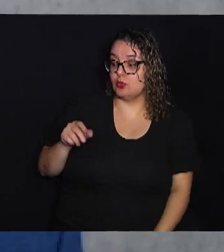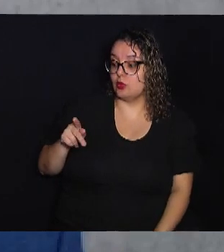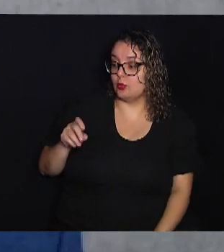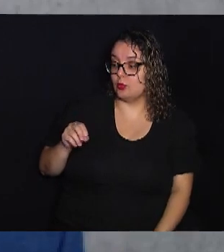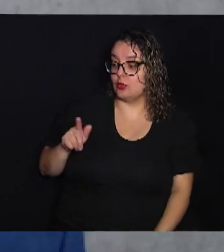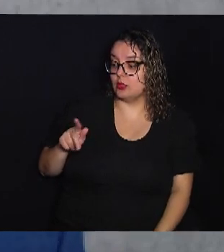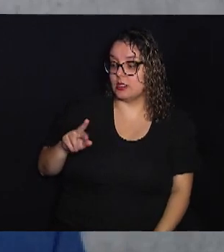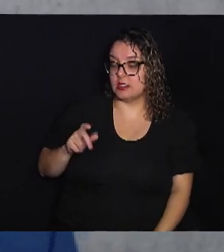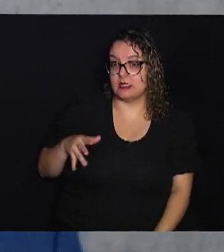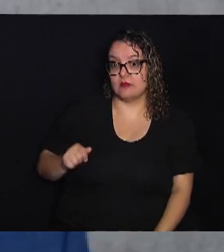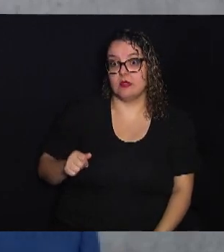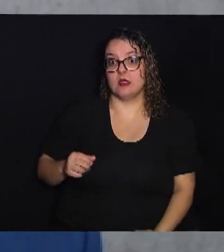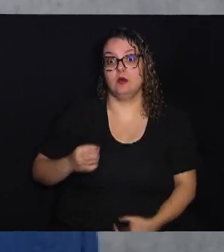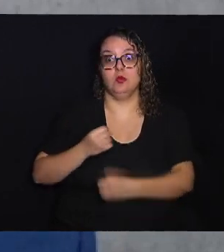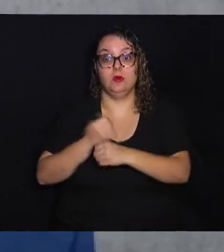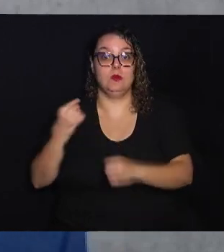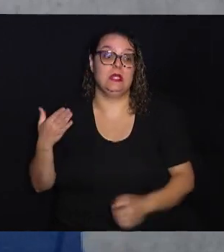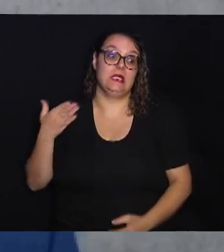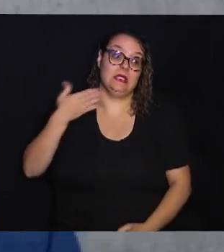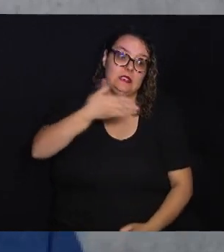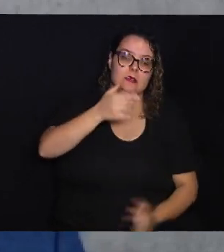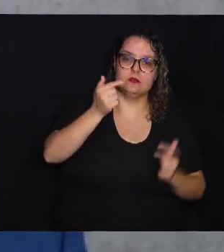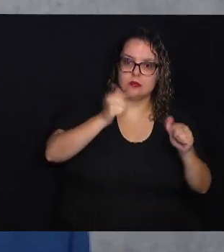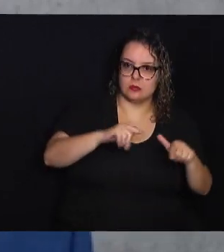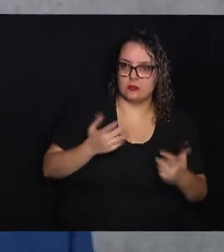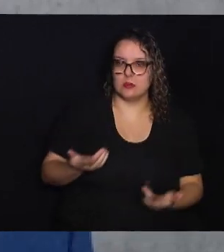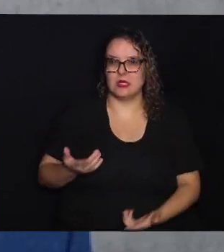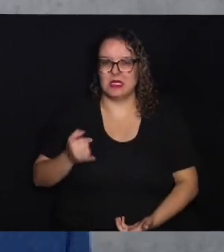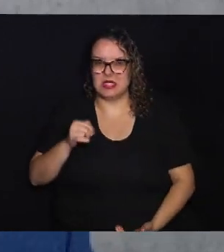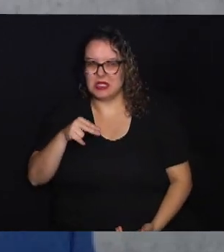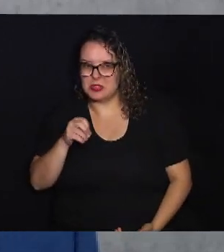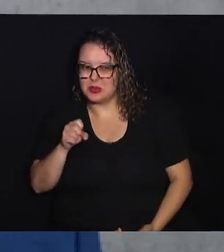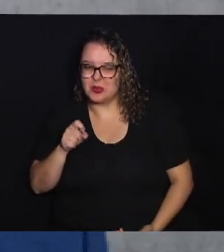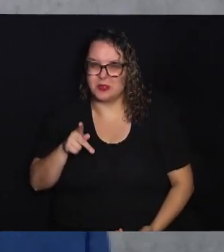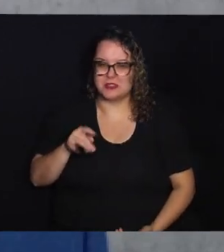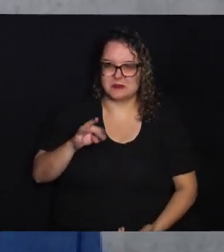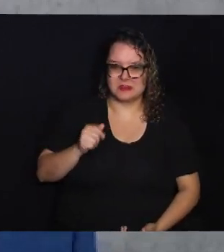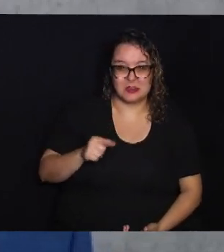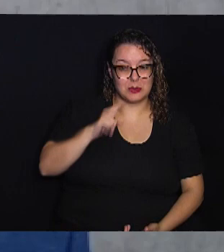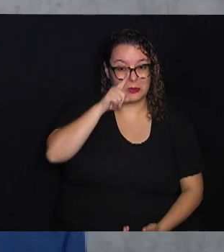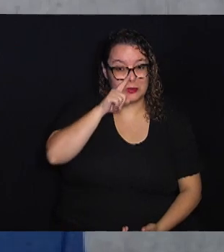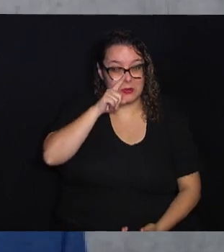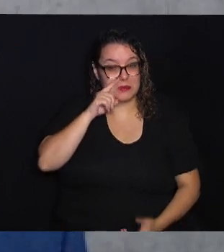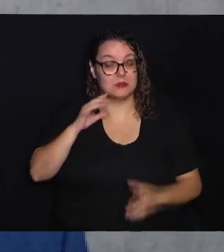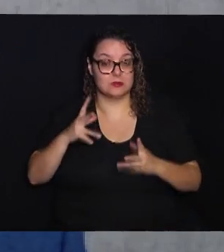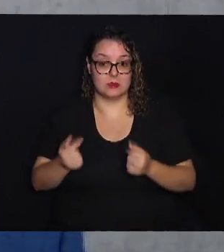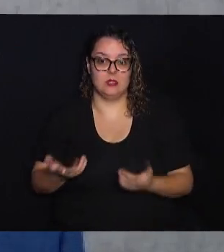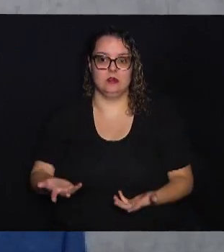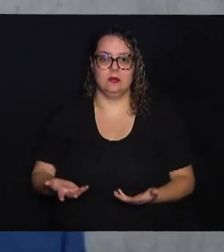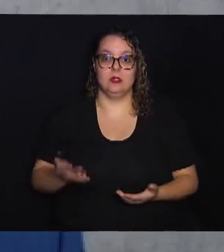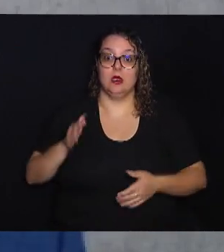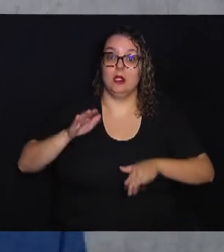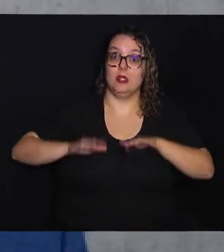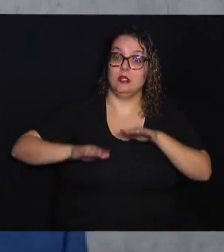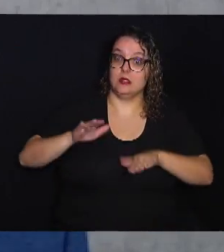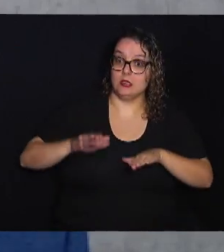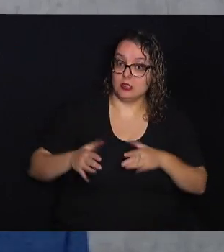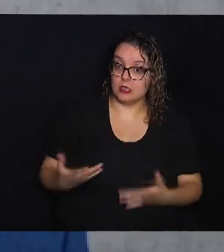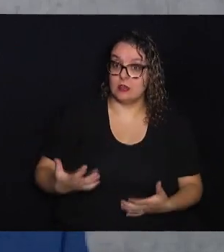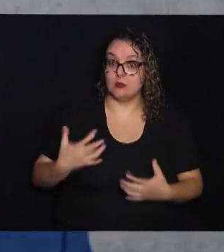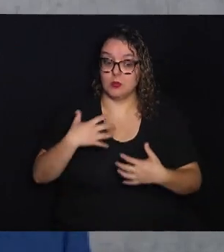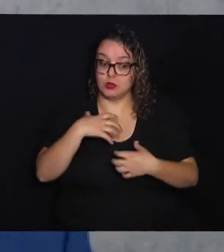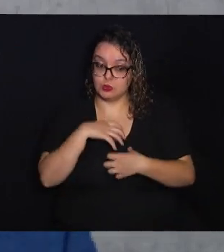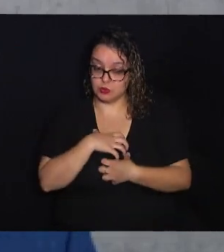por exemplo, que precisa lá do topógrafo ou do engenheiro ir naquela região ali inóspita, com riscos e tudo